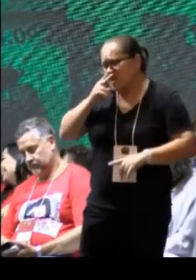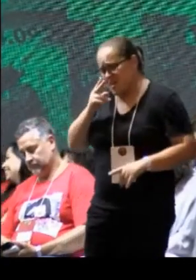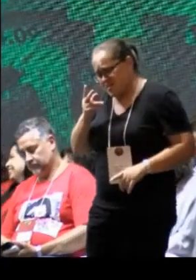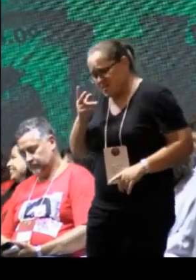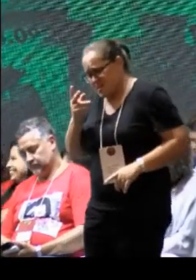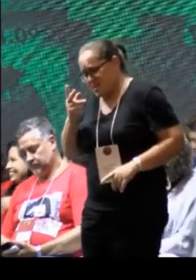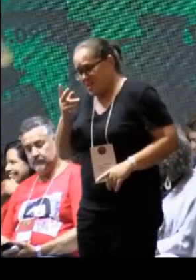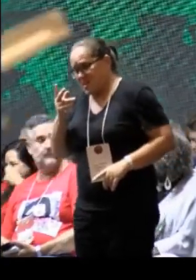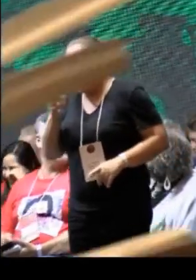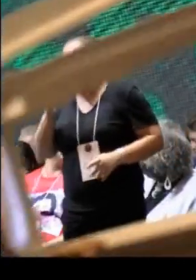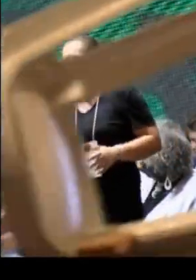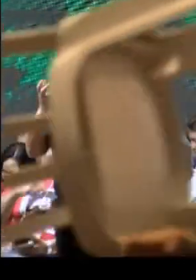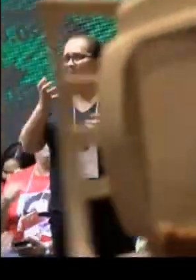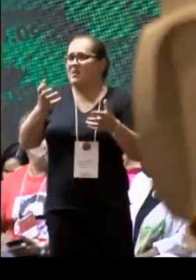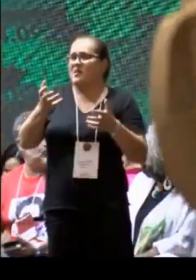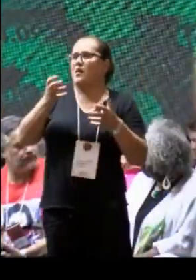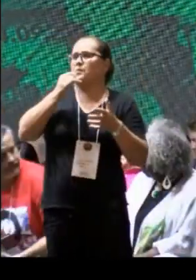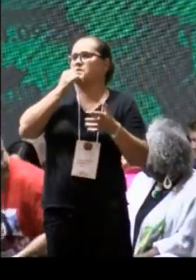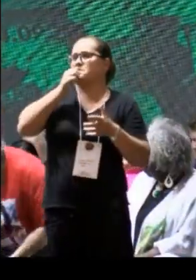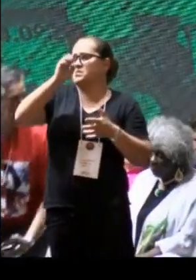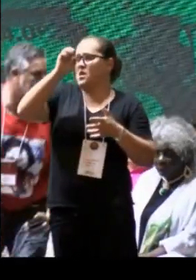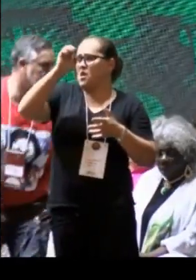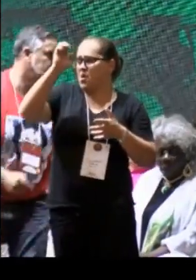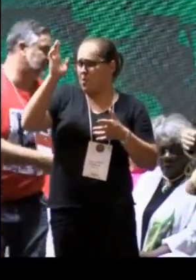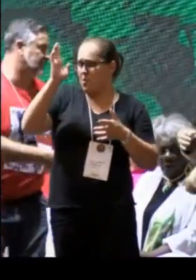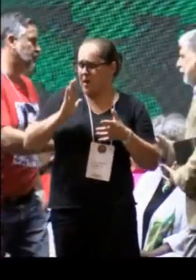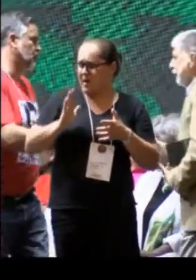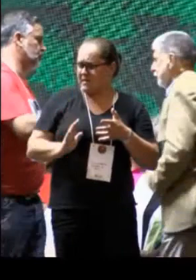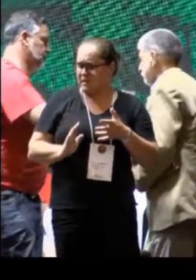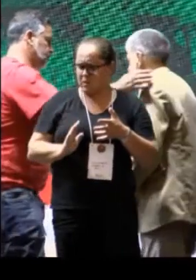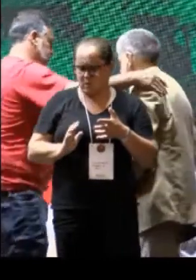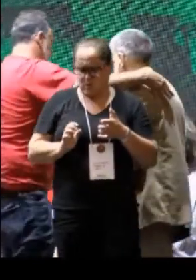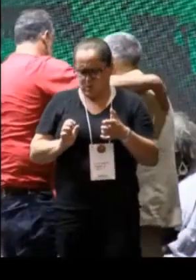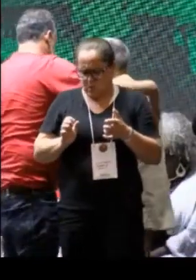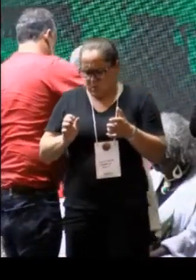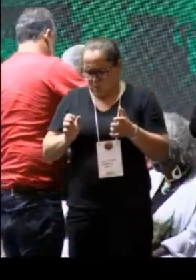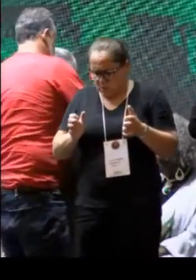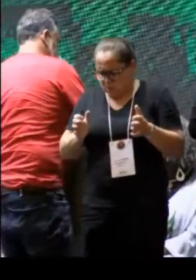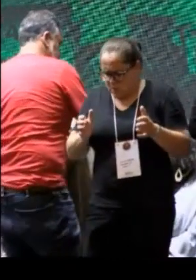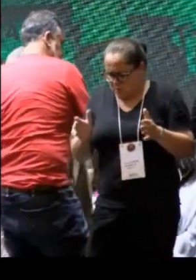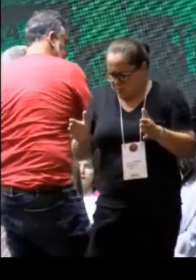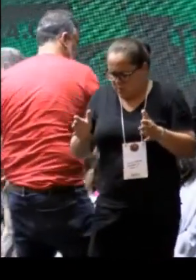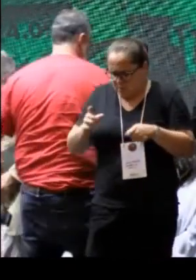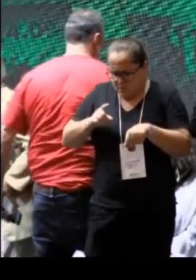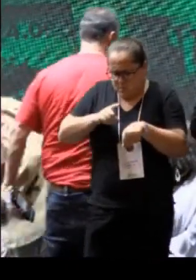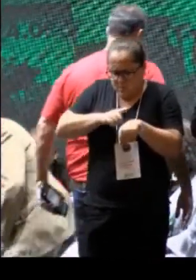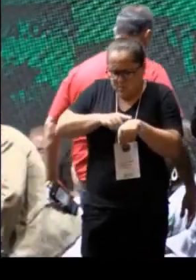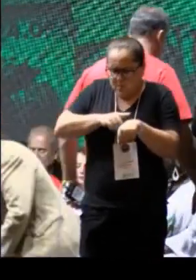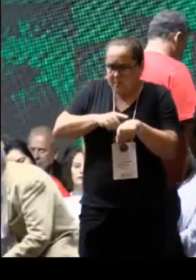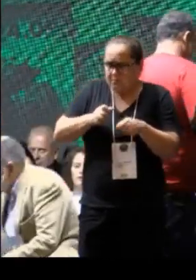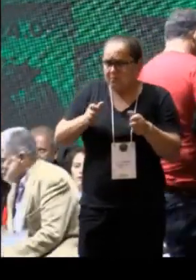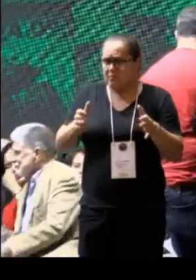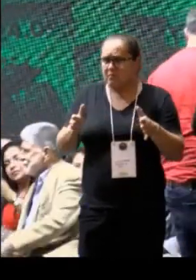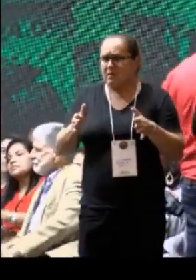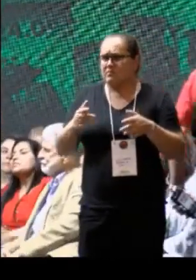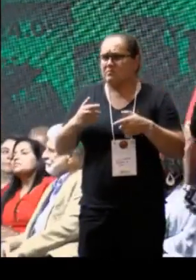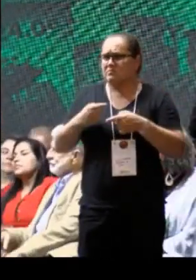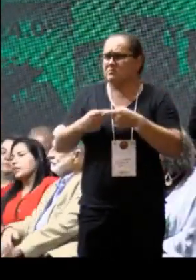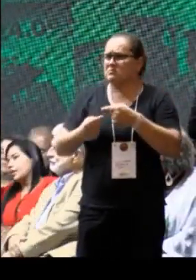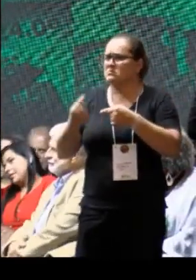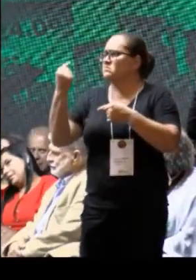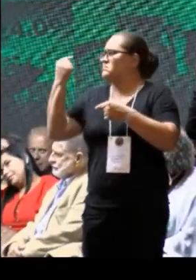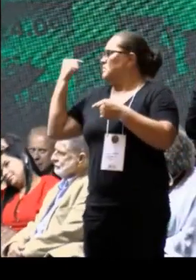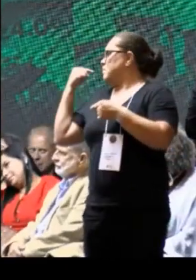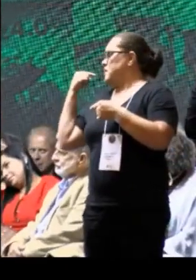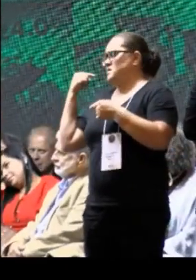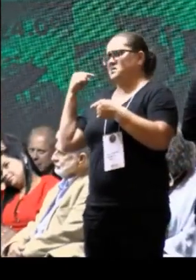força numa máquina do tempo e nos enviaram de volta a um passado que a